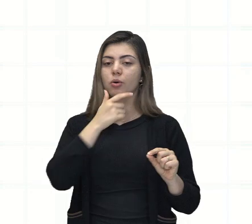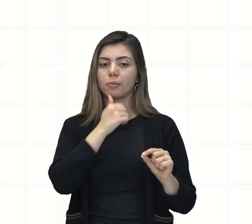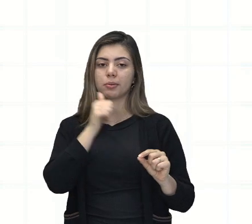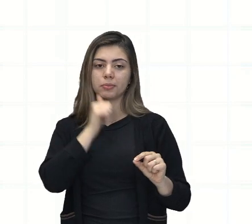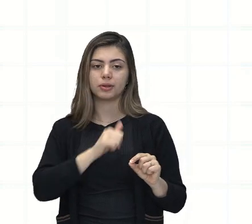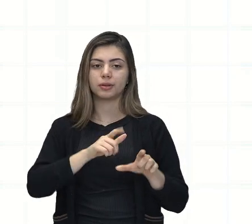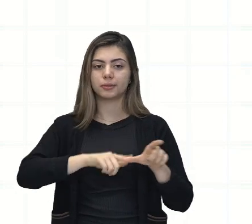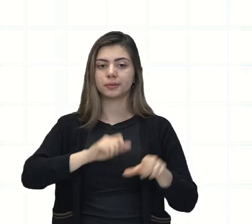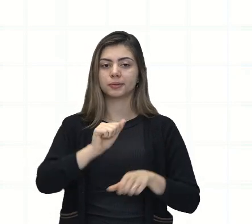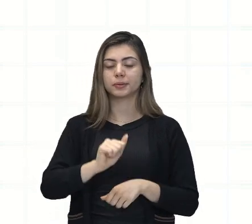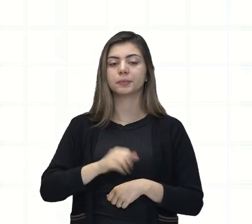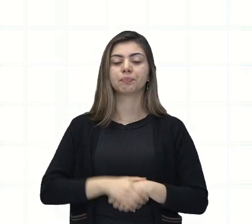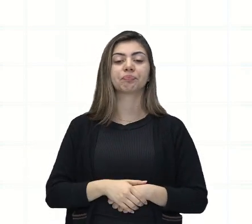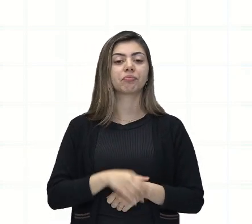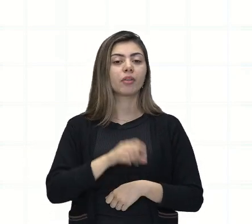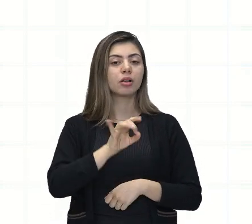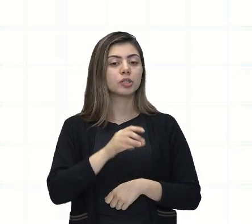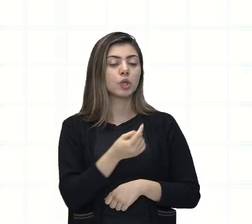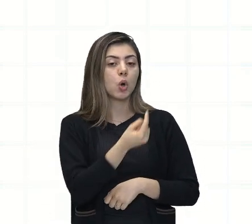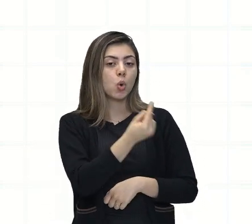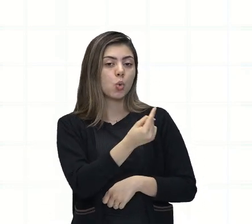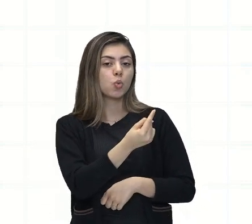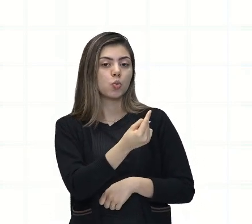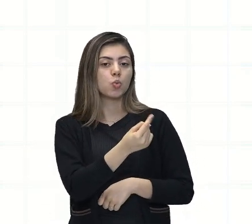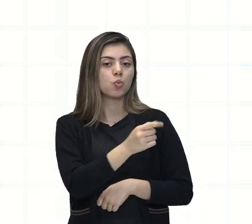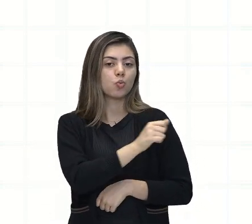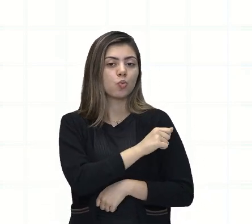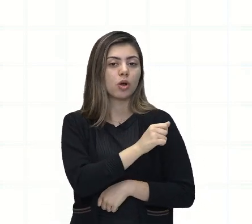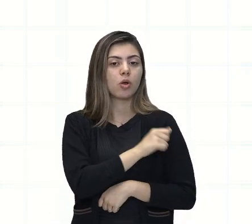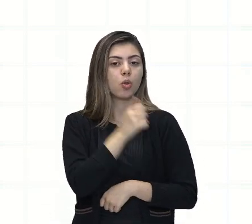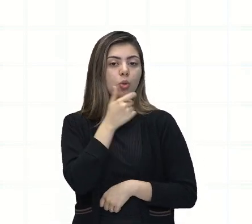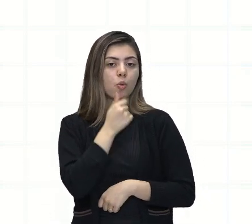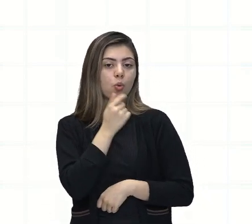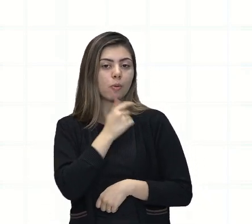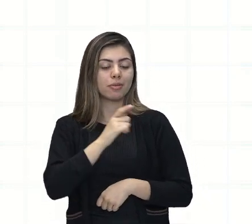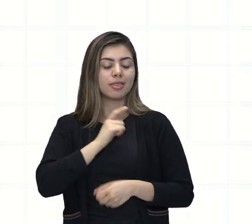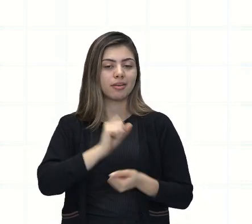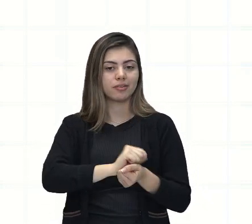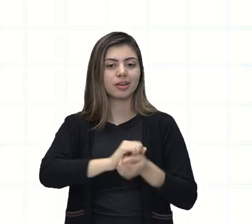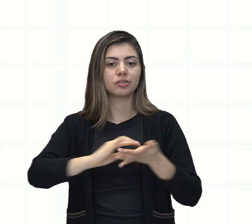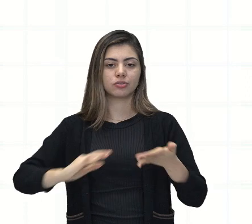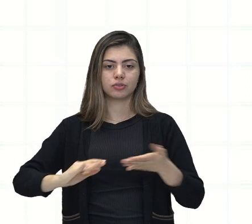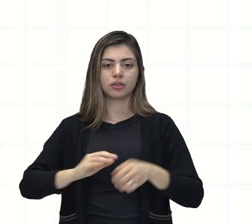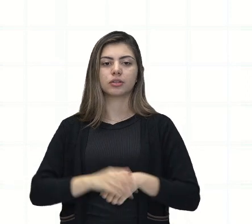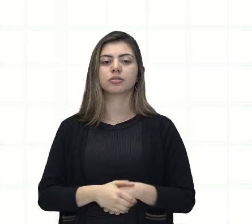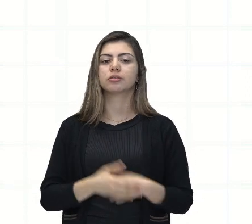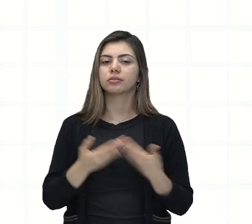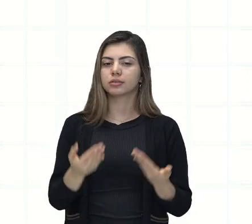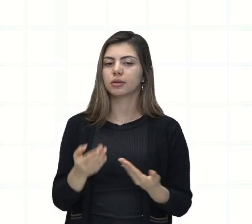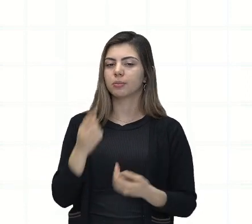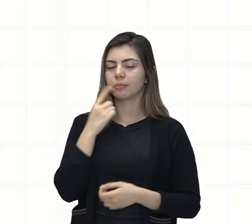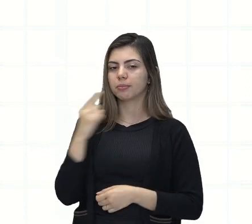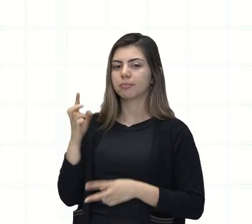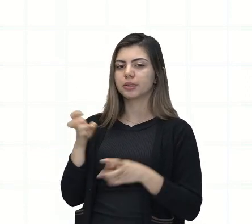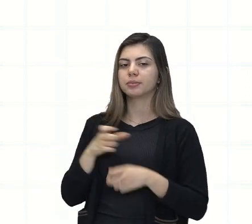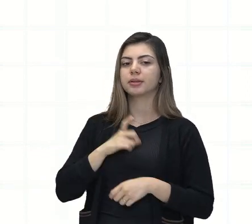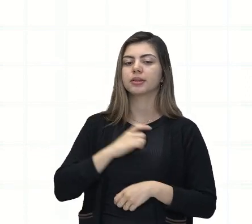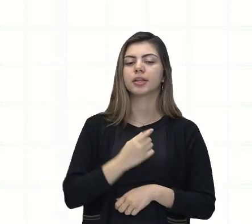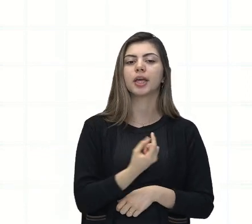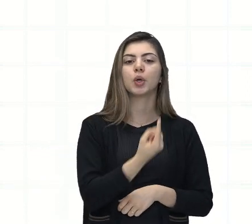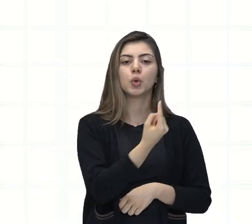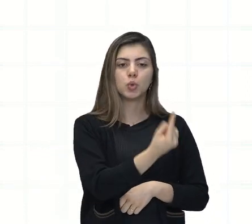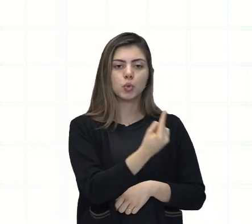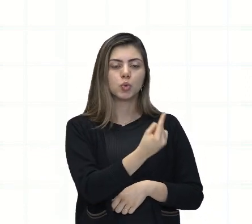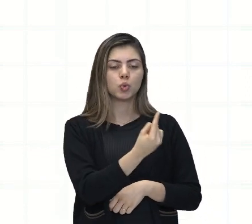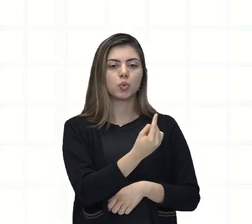A, apenas um aluno fez a atividade. Então, nós temos aqui o cardinal,